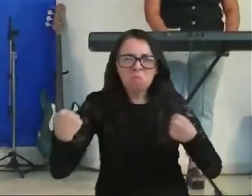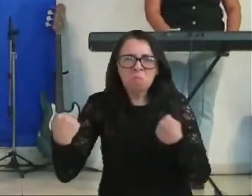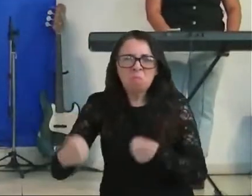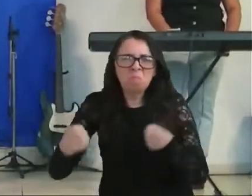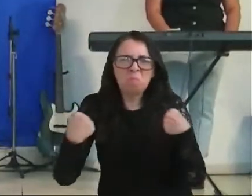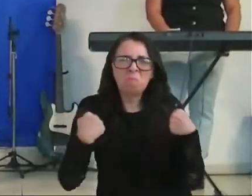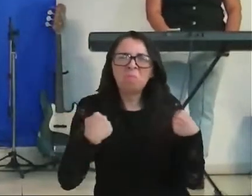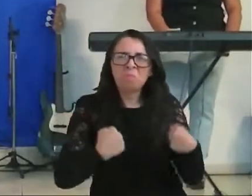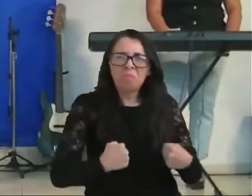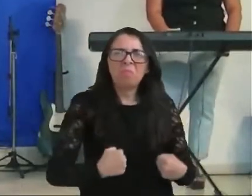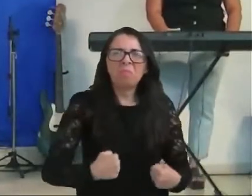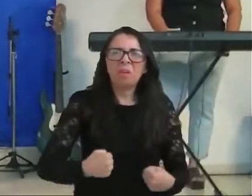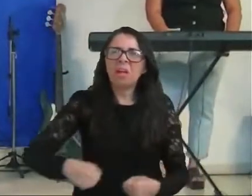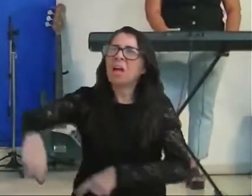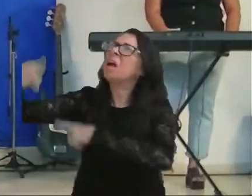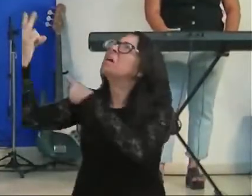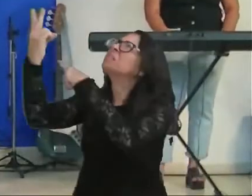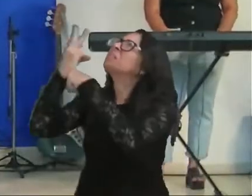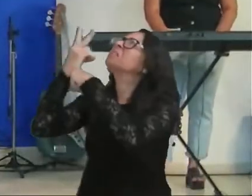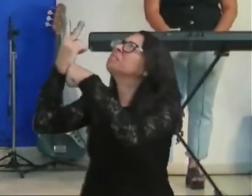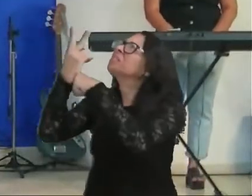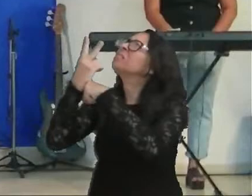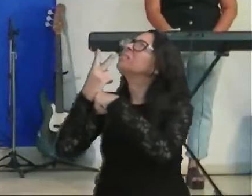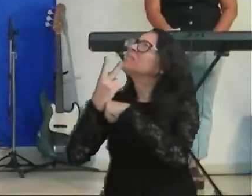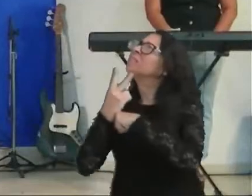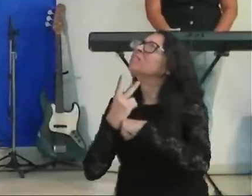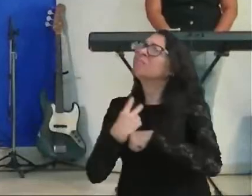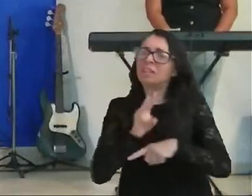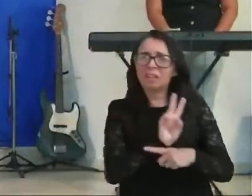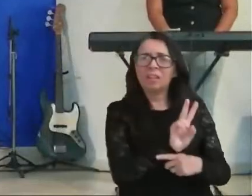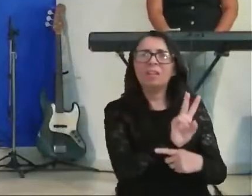em ti, eu confio